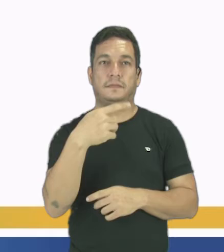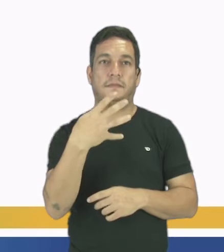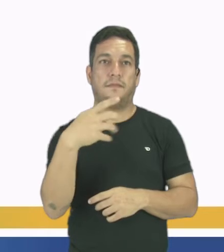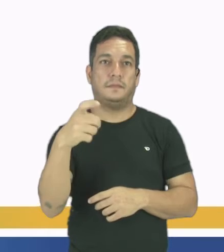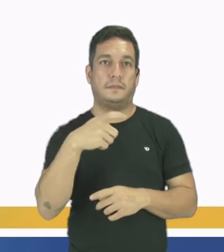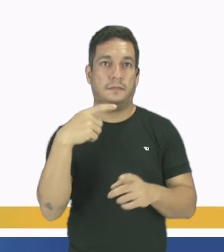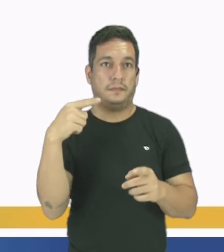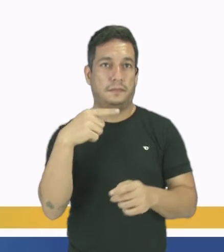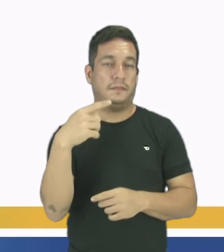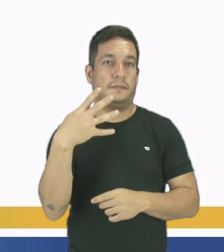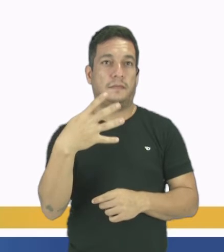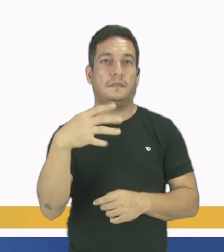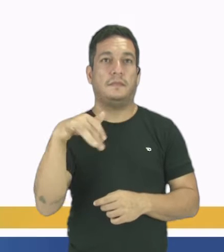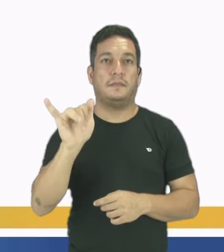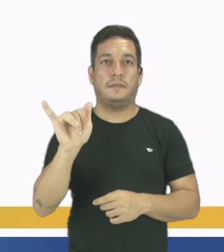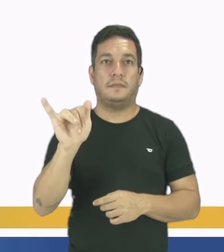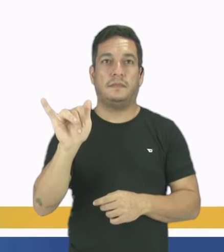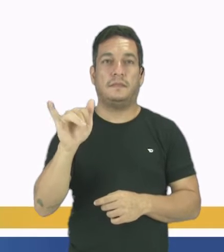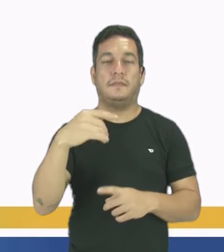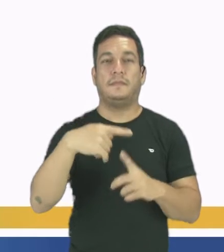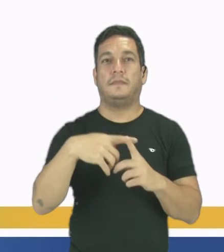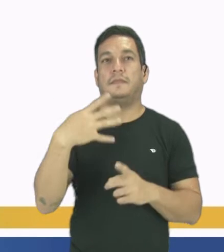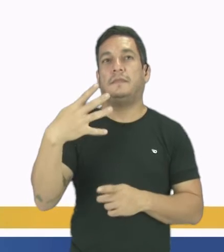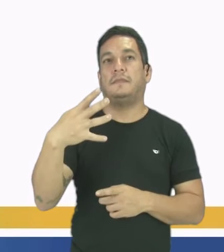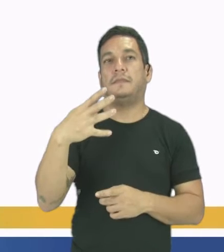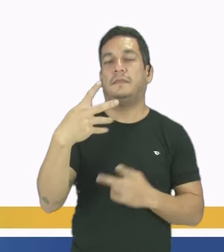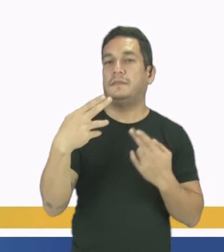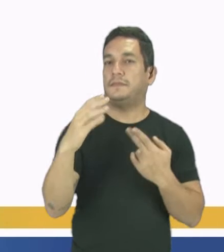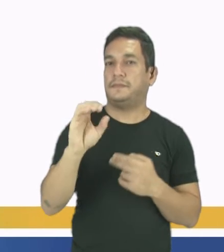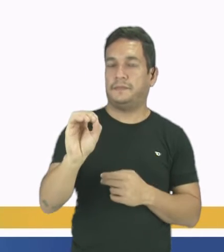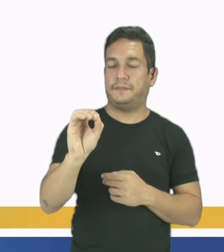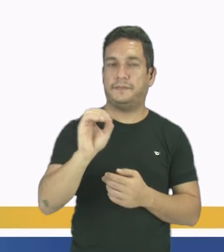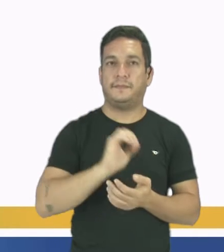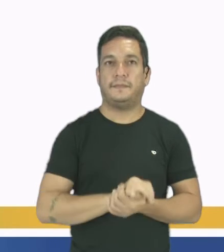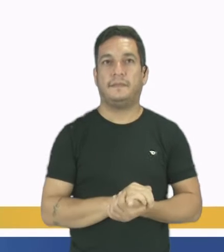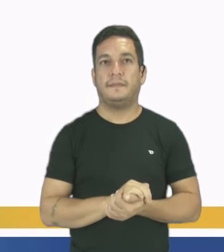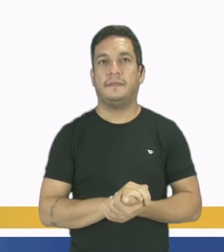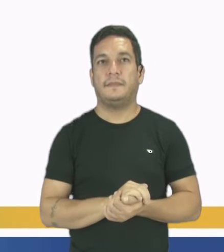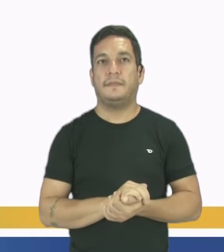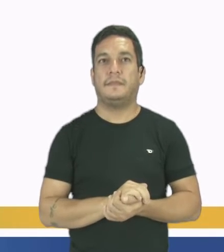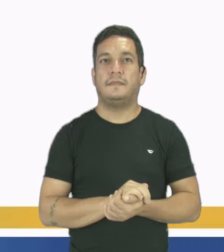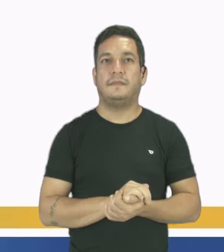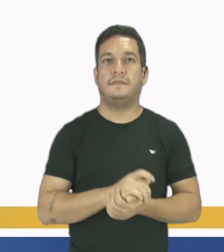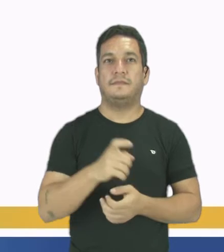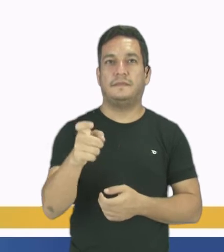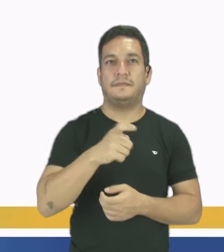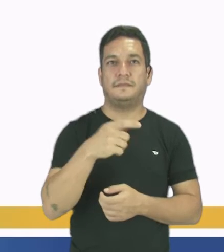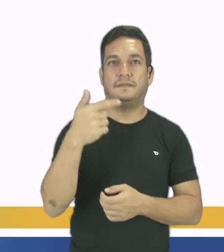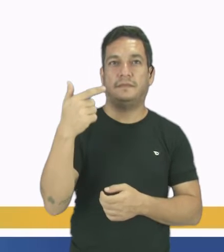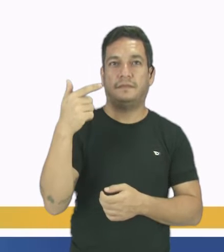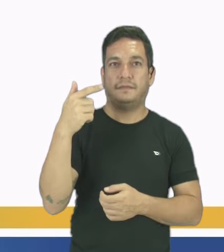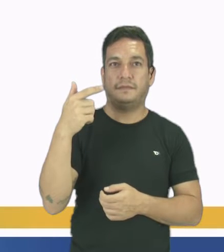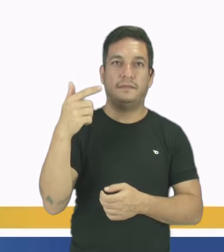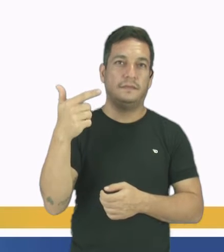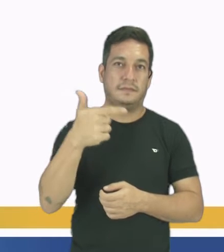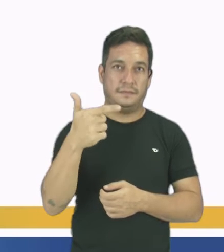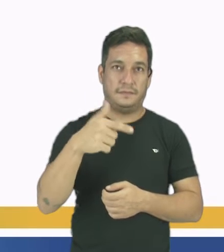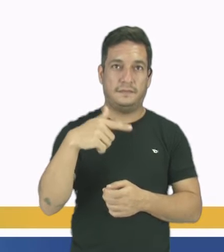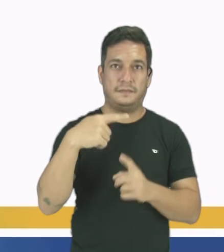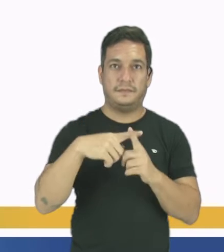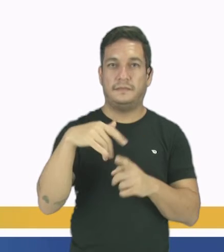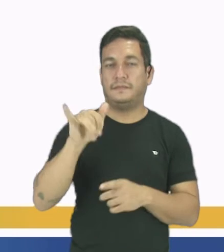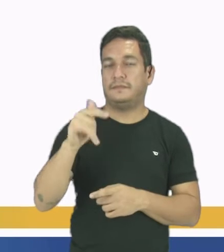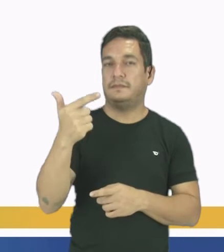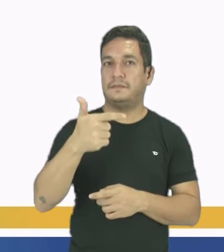menos 4x menos 4y mais 4 igual a 0. E a segunda equação,